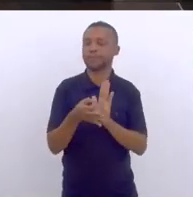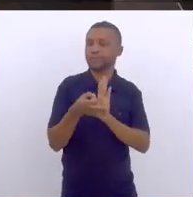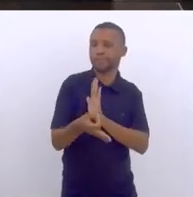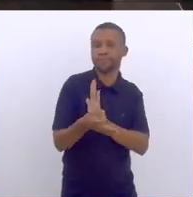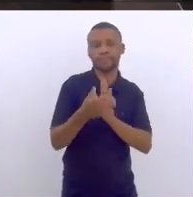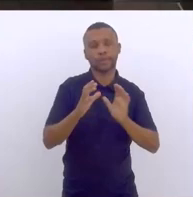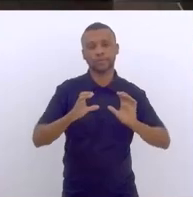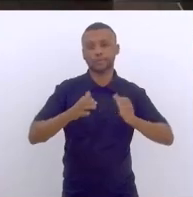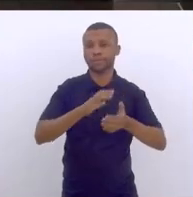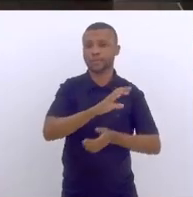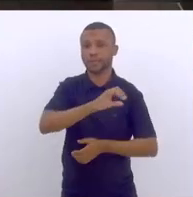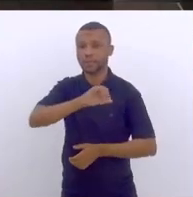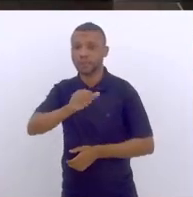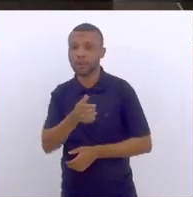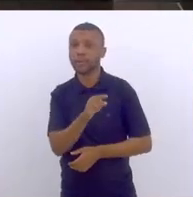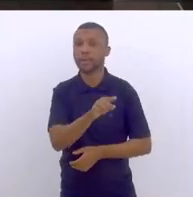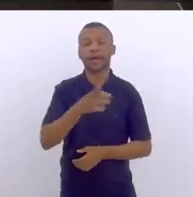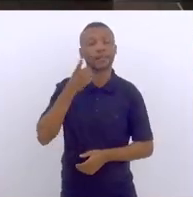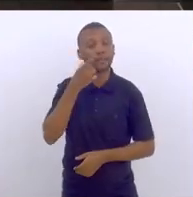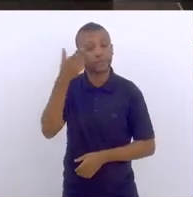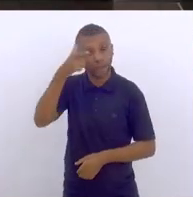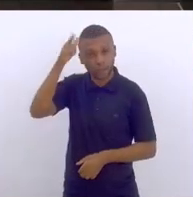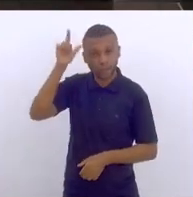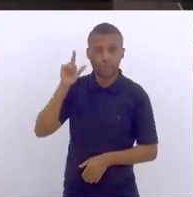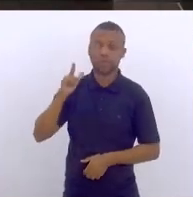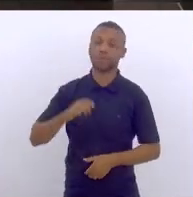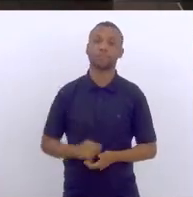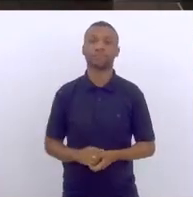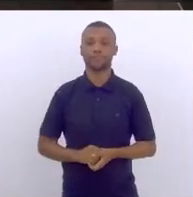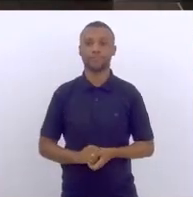de Constituição e Justiça, deputado Luiz Paulo.